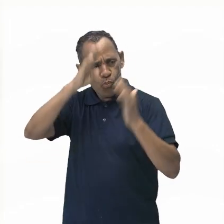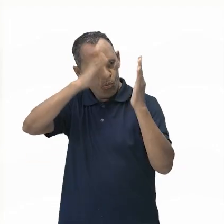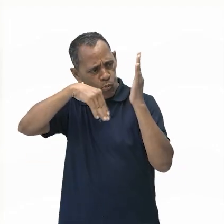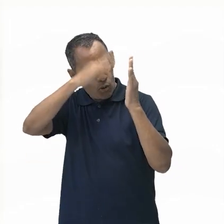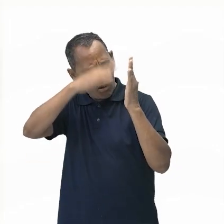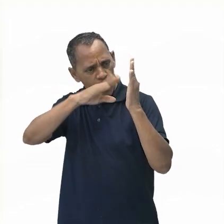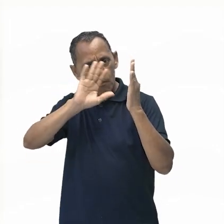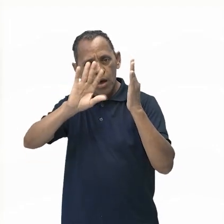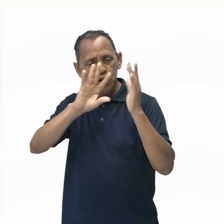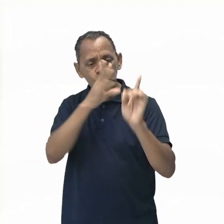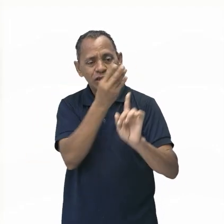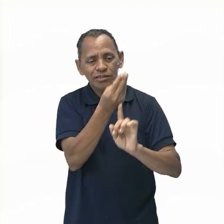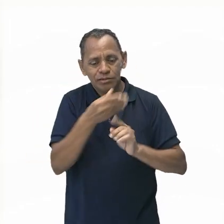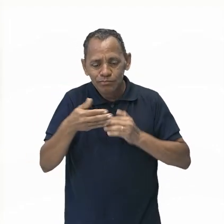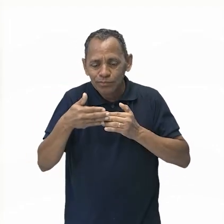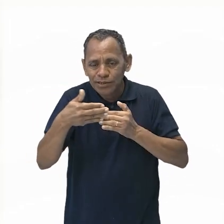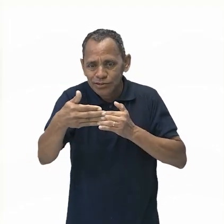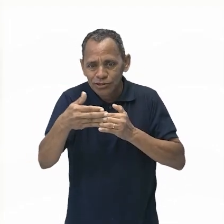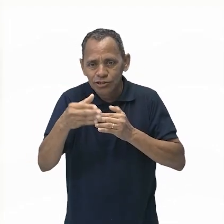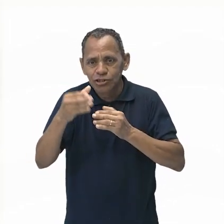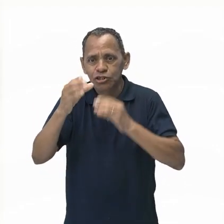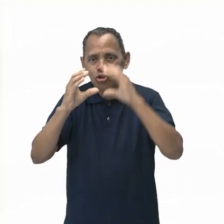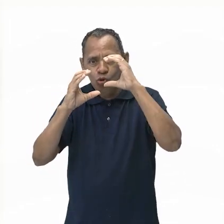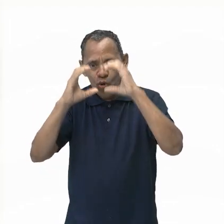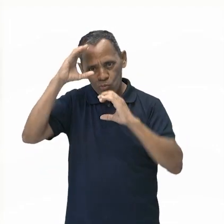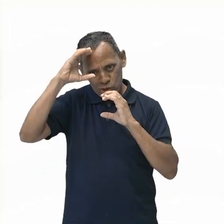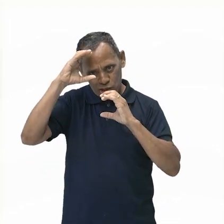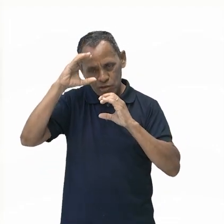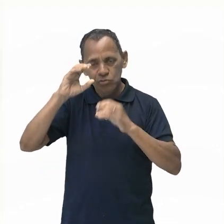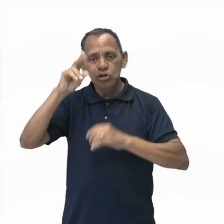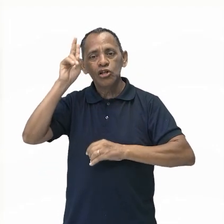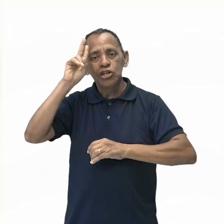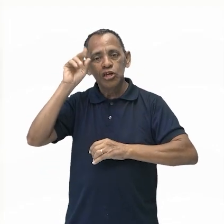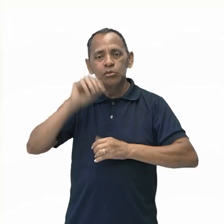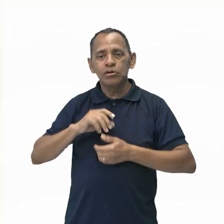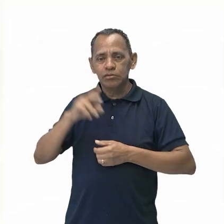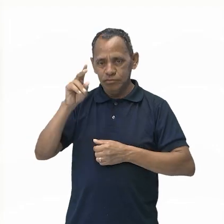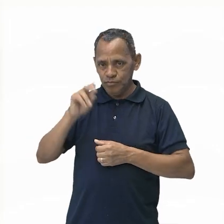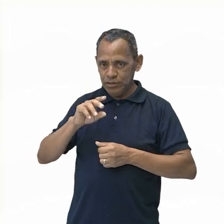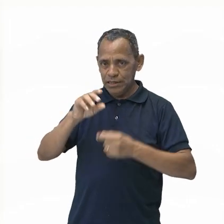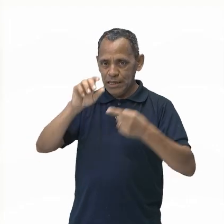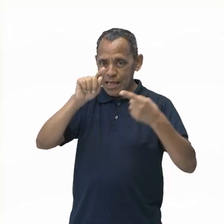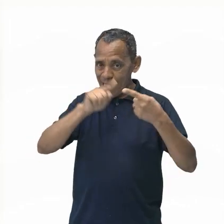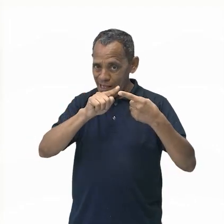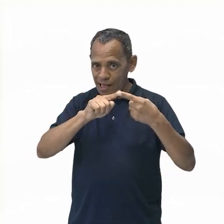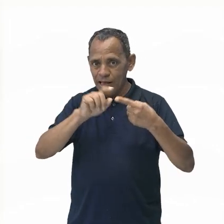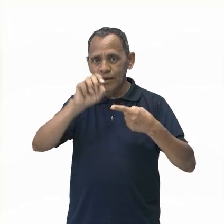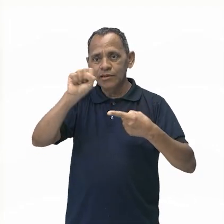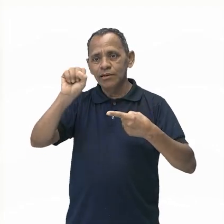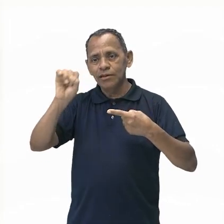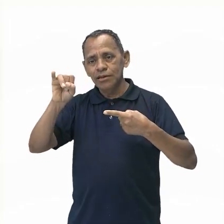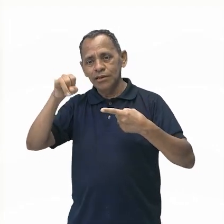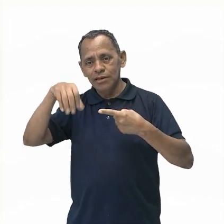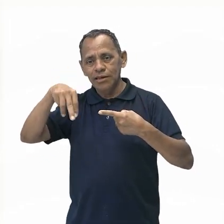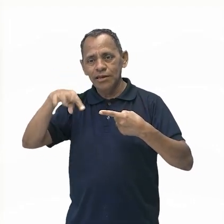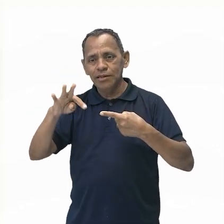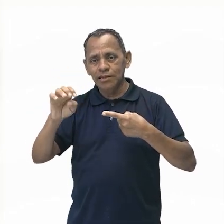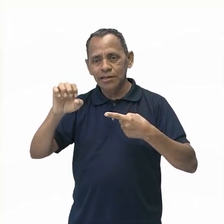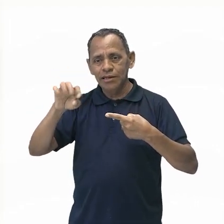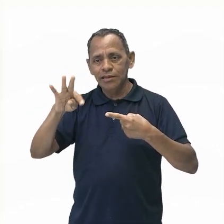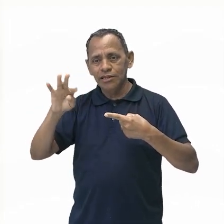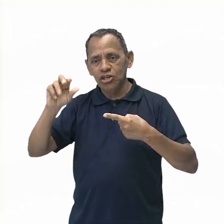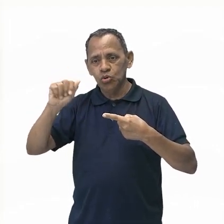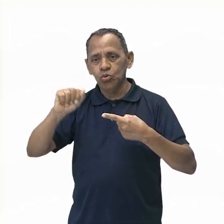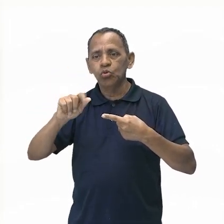artistas, a partir do cubismo, lembram do sintético, eles começam a utilizar o quê?